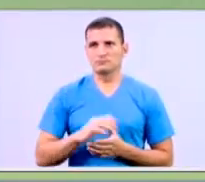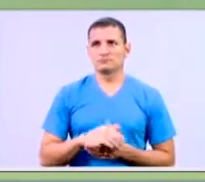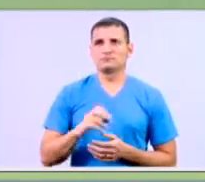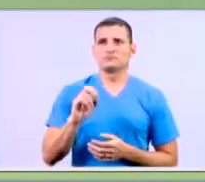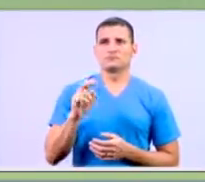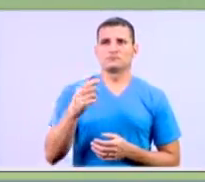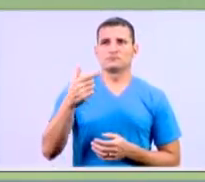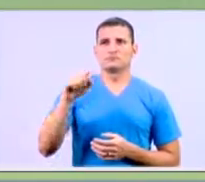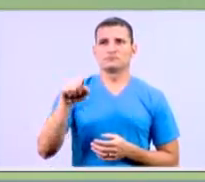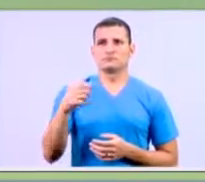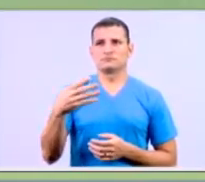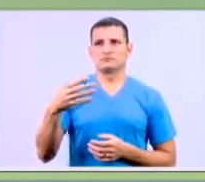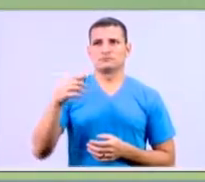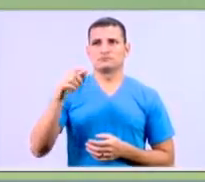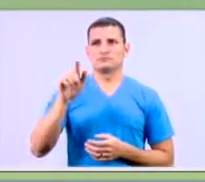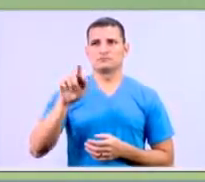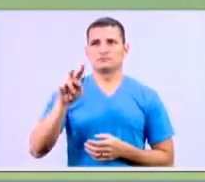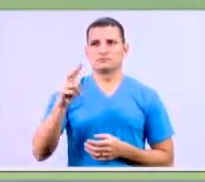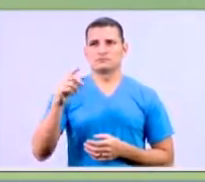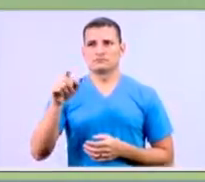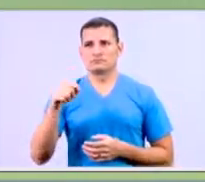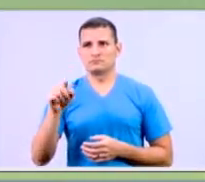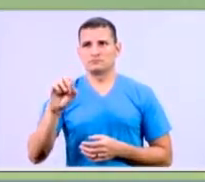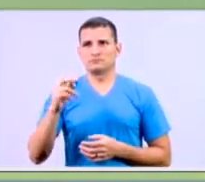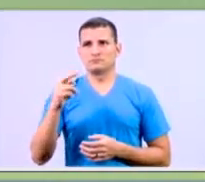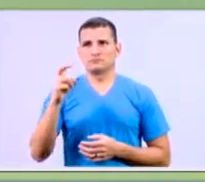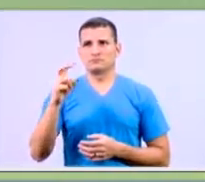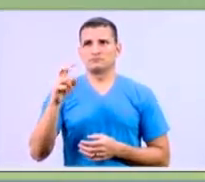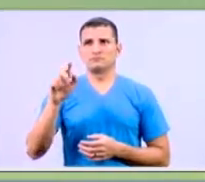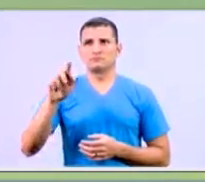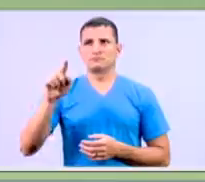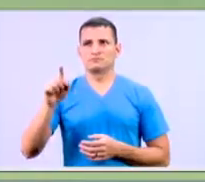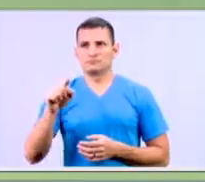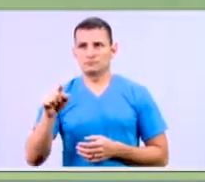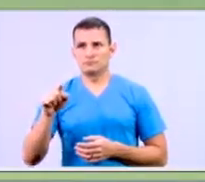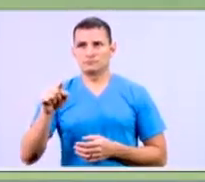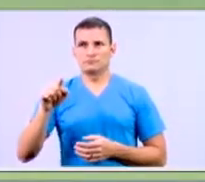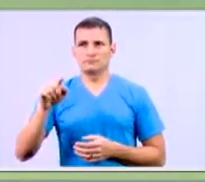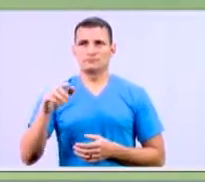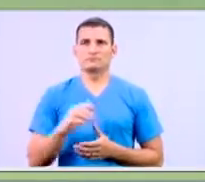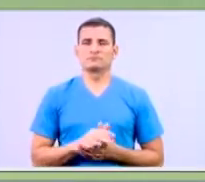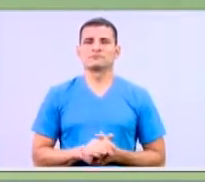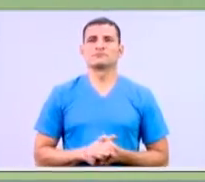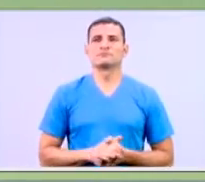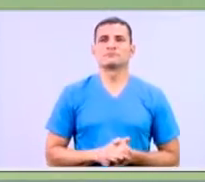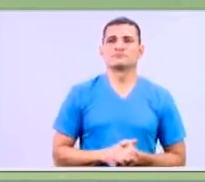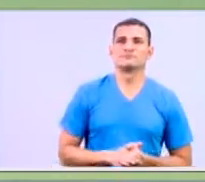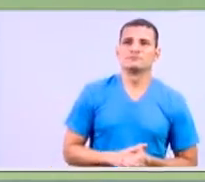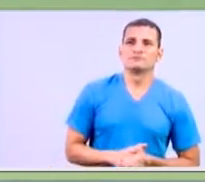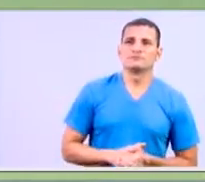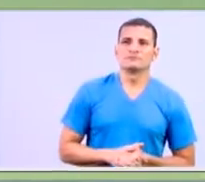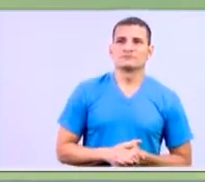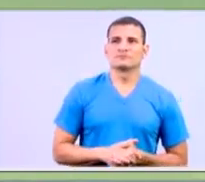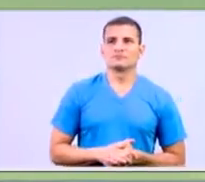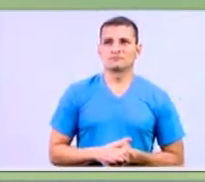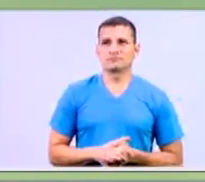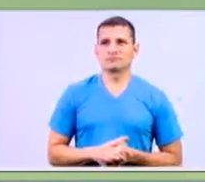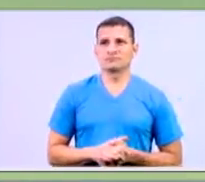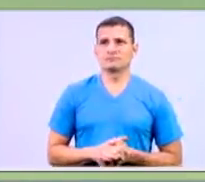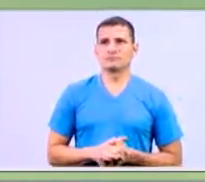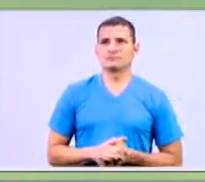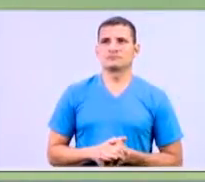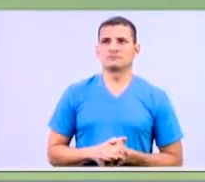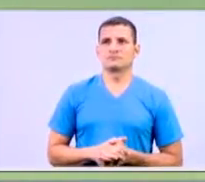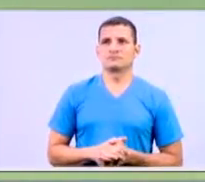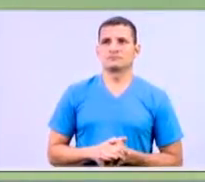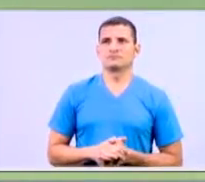ou 2.4 ou 5 GHz, se trabalharmos com o 802.11N. Taxa de